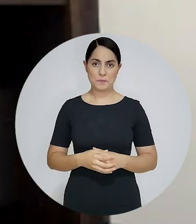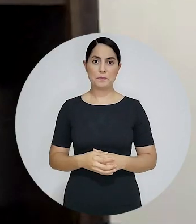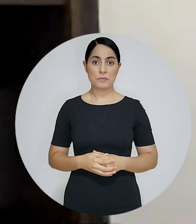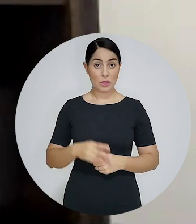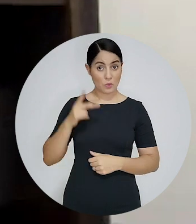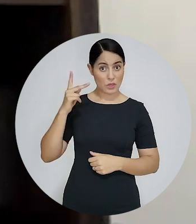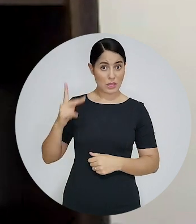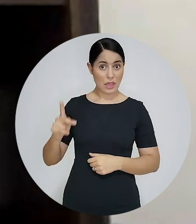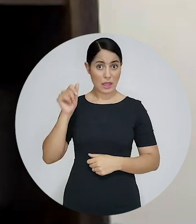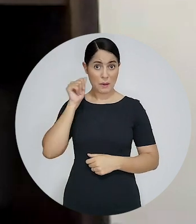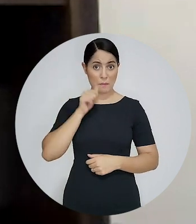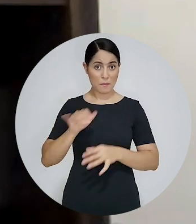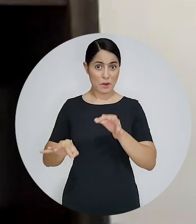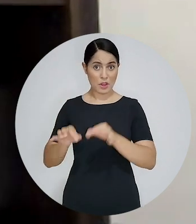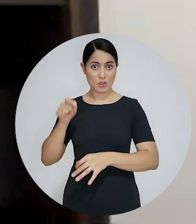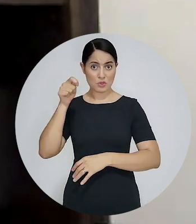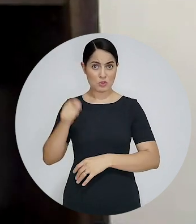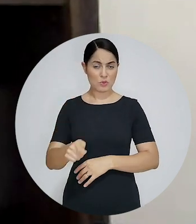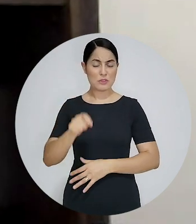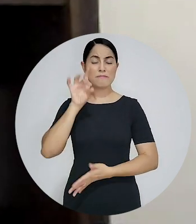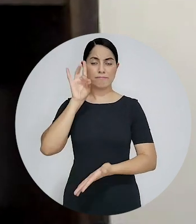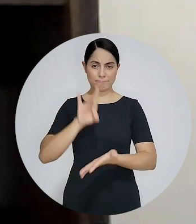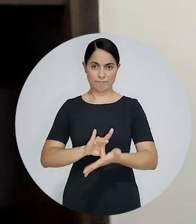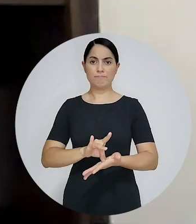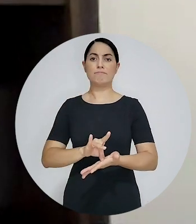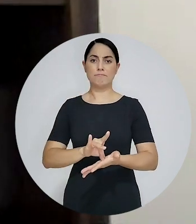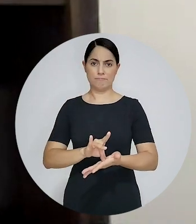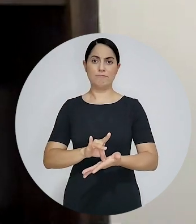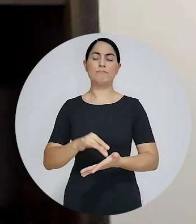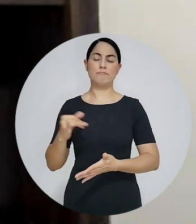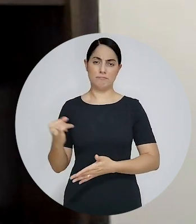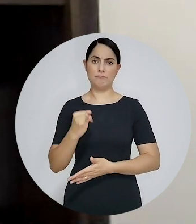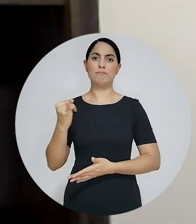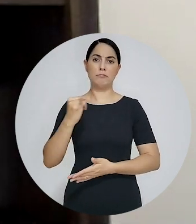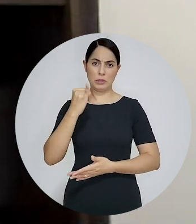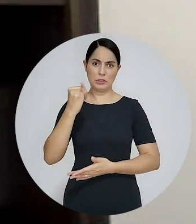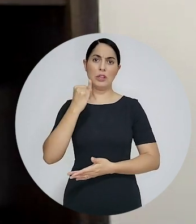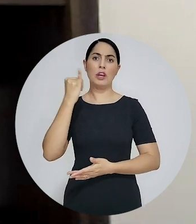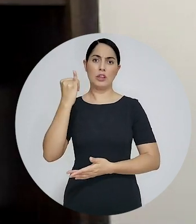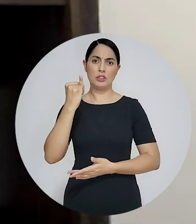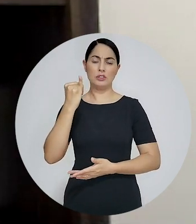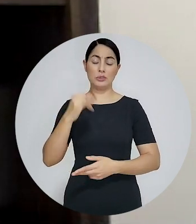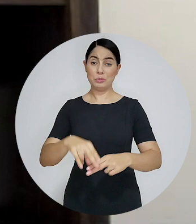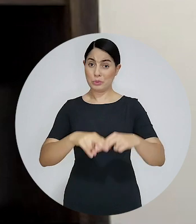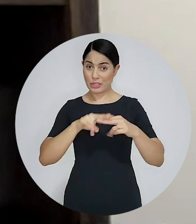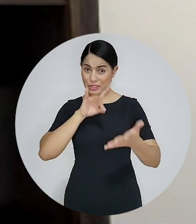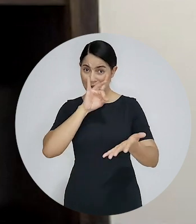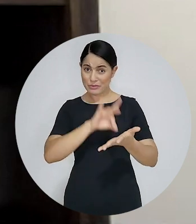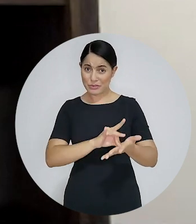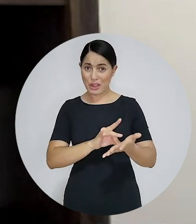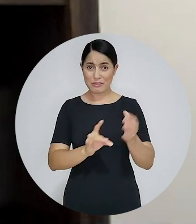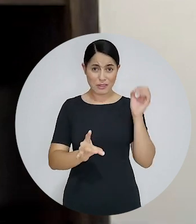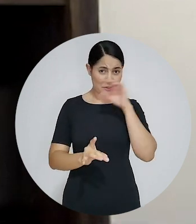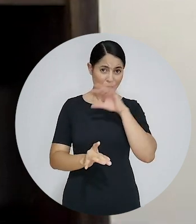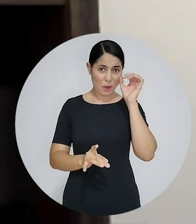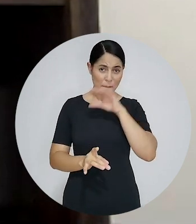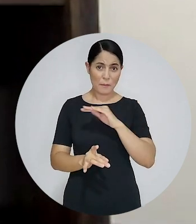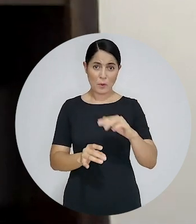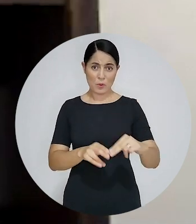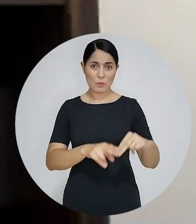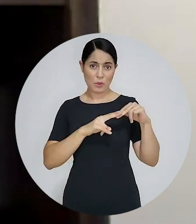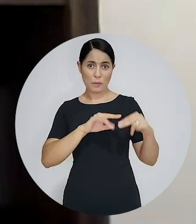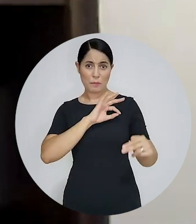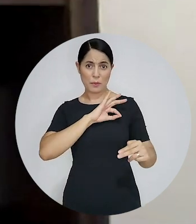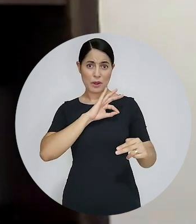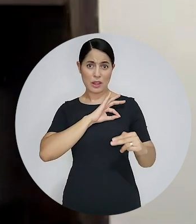juíza é irretocável. Sem dúvida, ocorreu um abuso do direito de força policial.